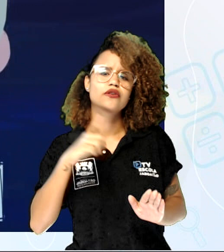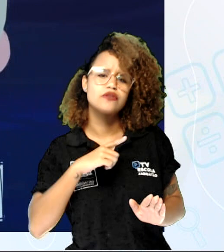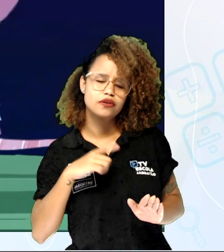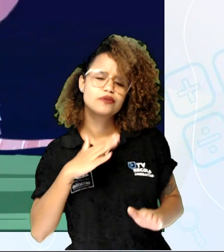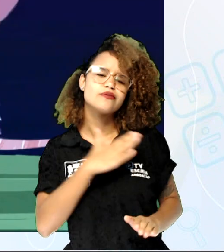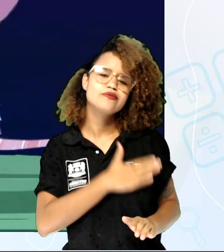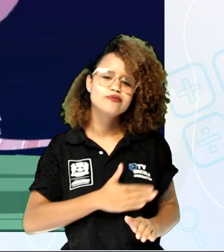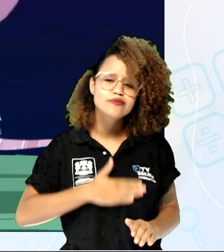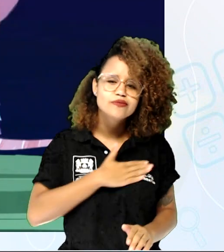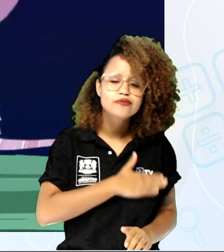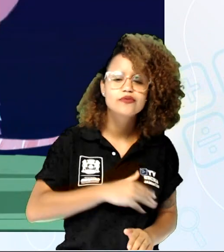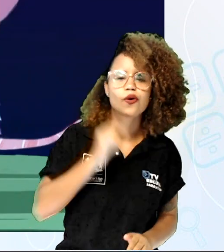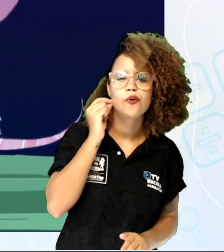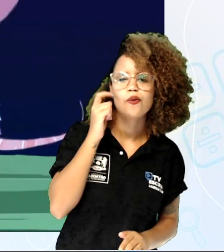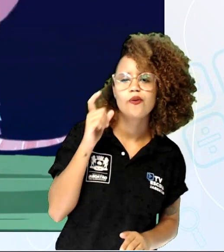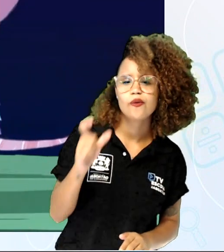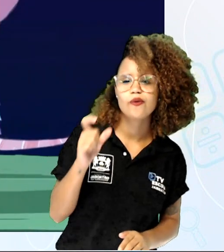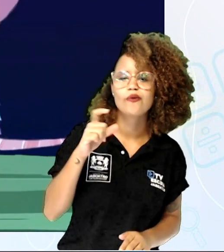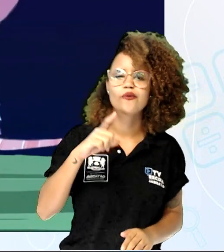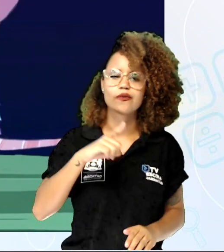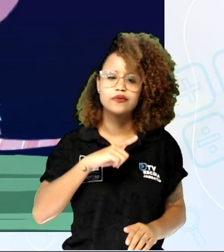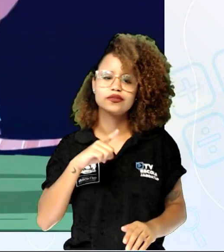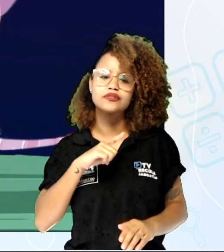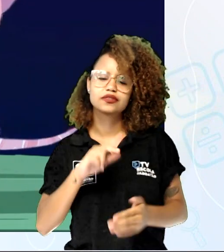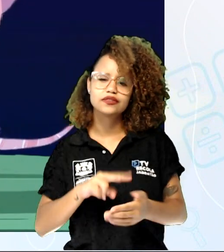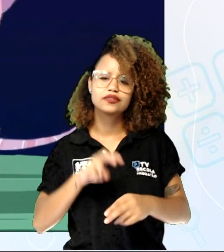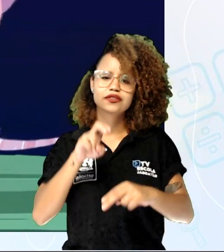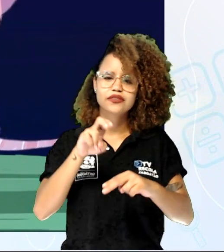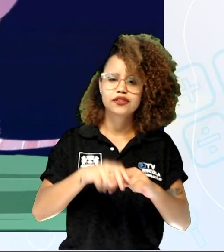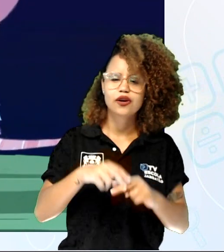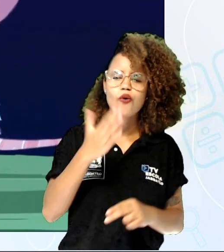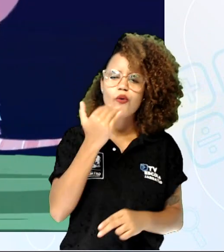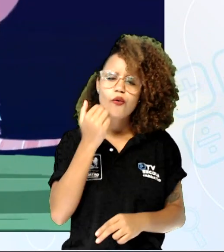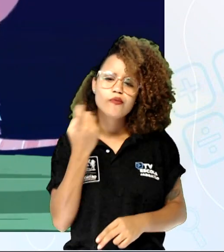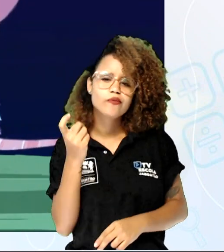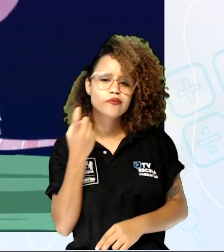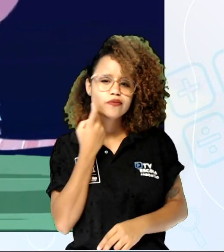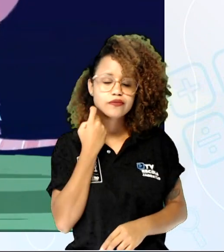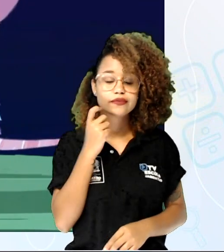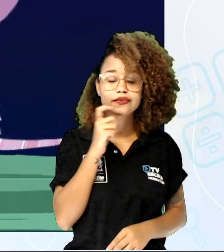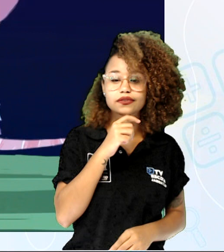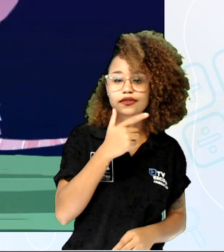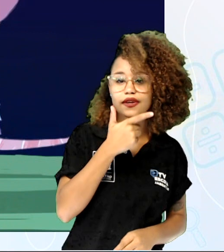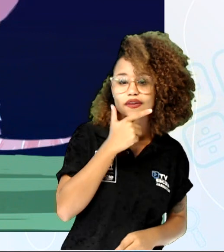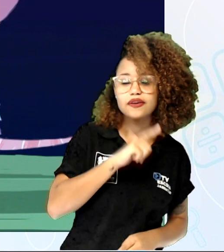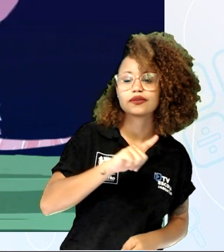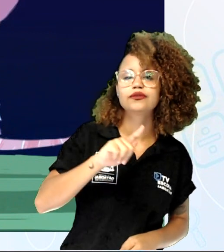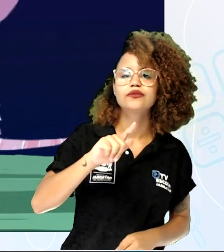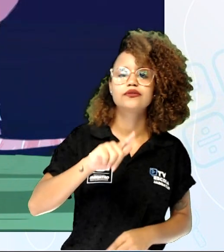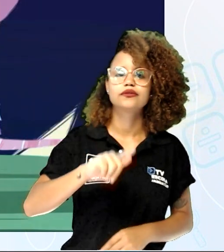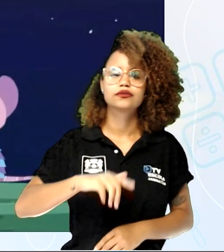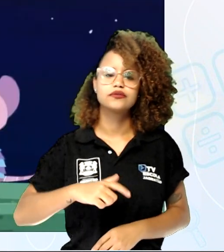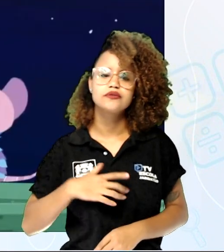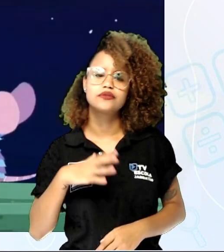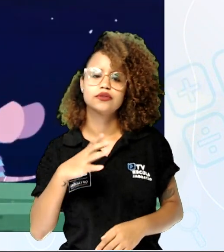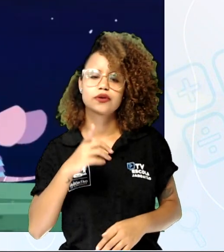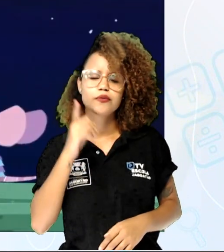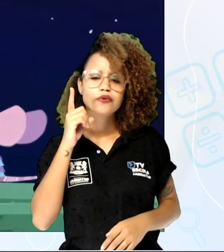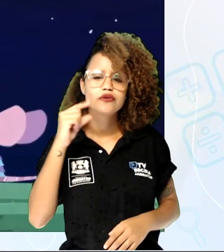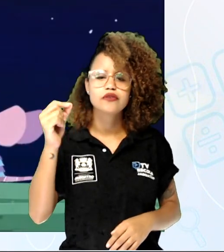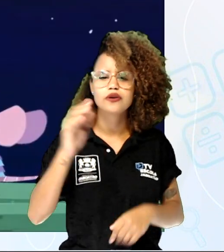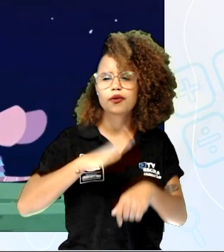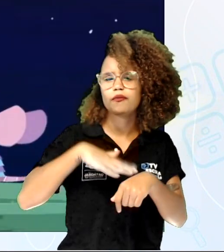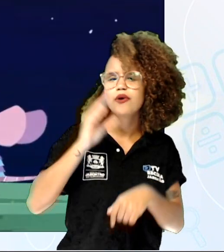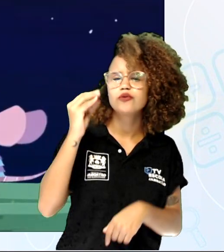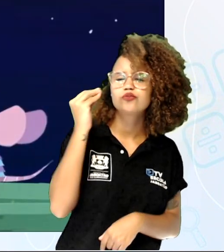gosta. É um rato que em vez de catar lasquinhas de queijo e comer na rua, prefere mil vezes